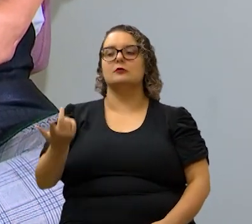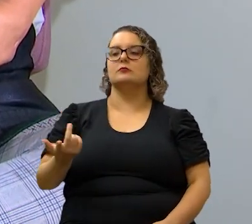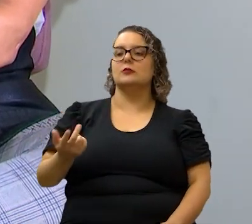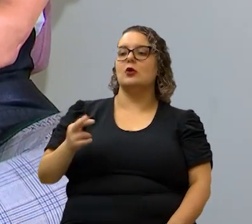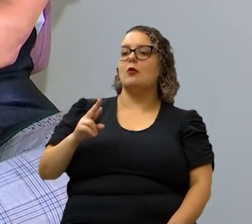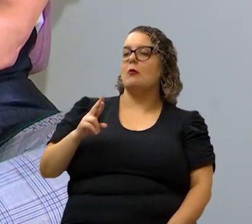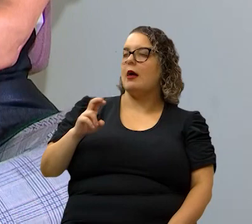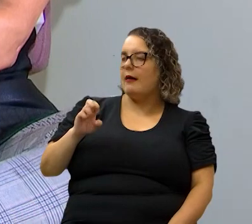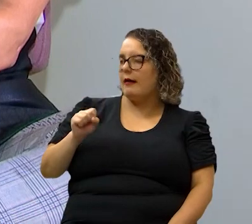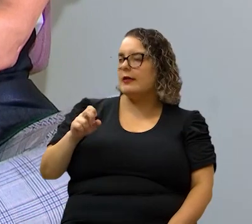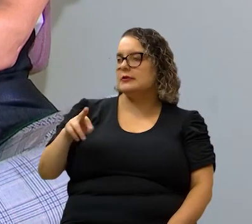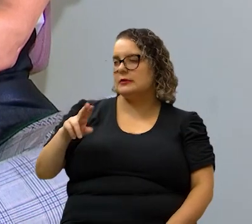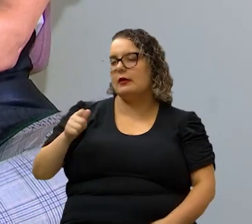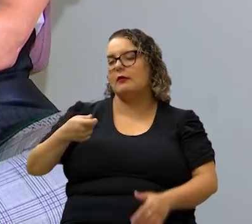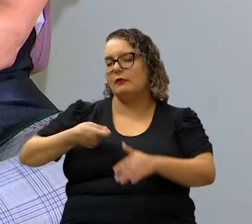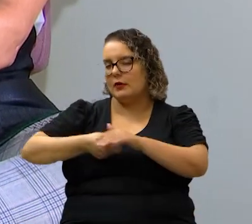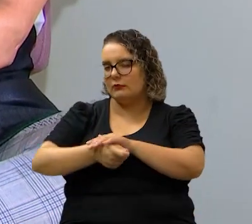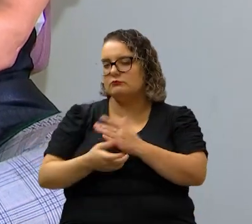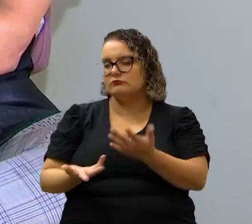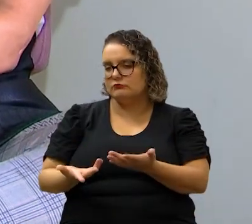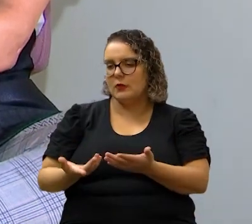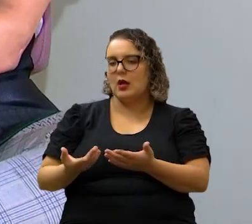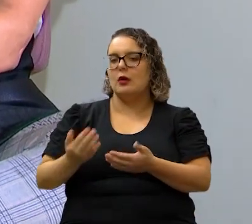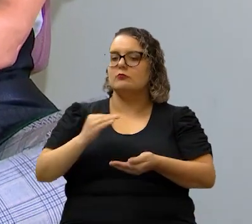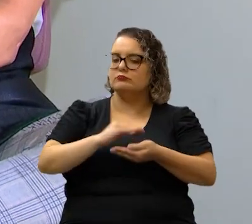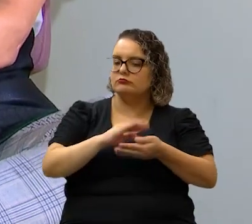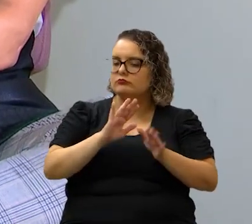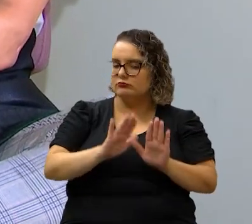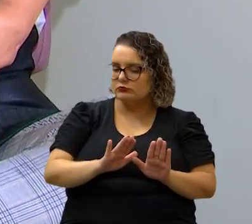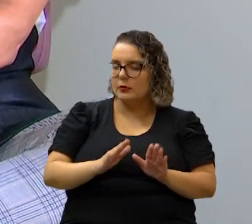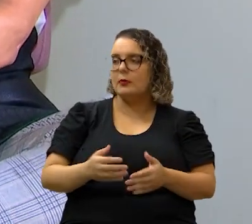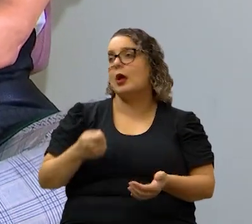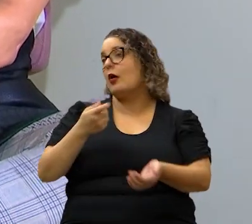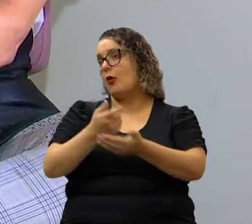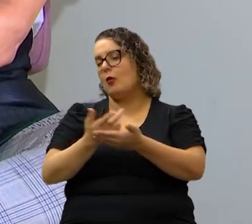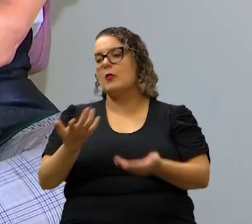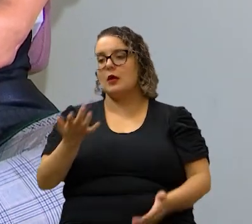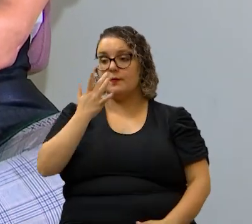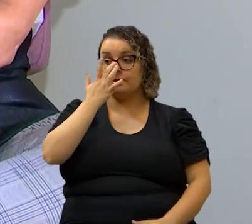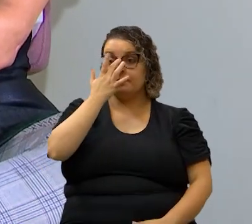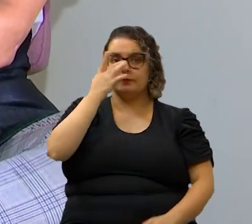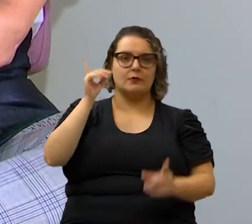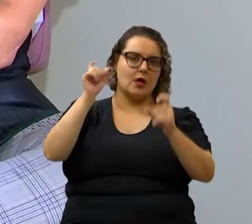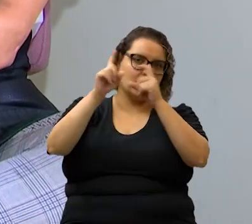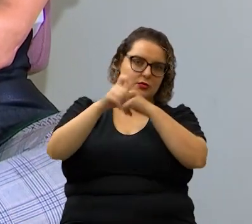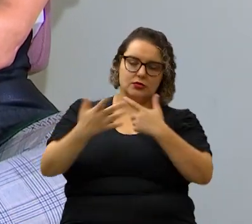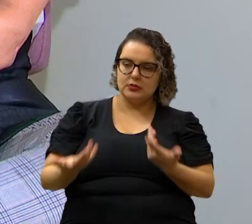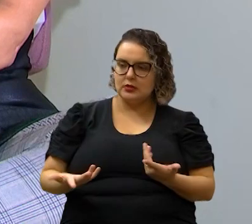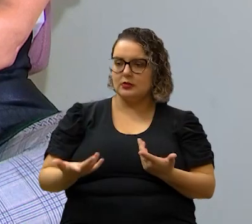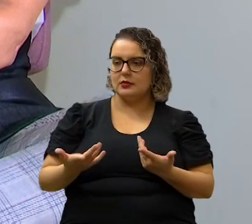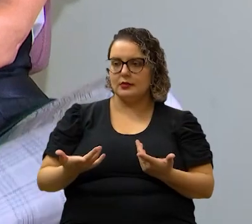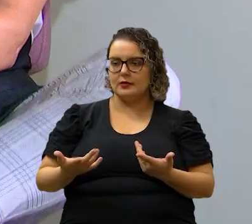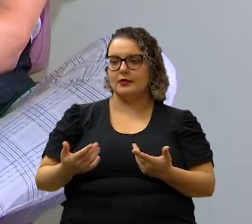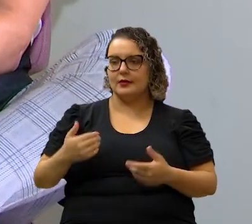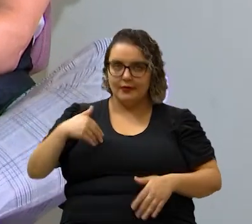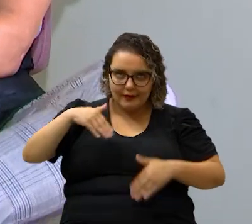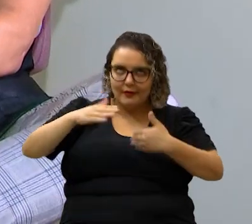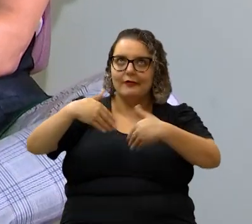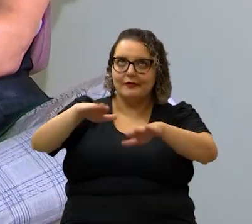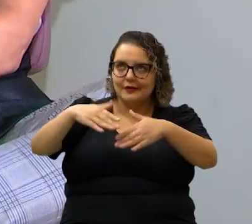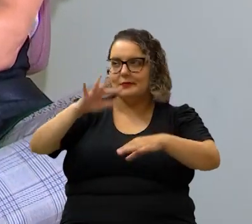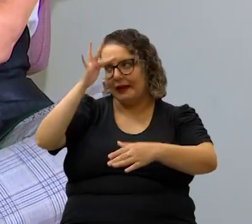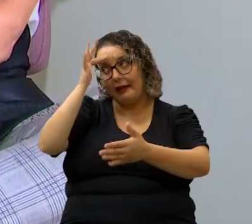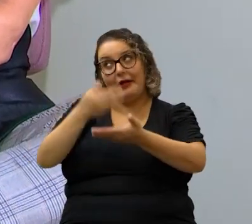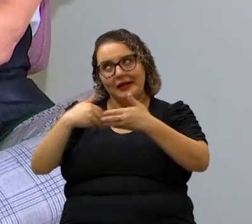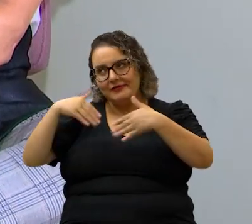uma reserva para, claro, né, conseguir comprar o negócio, enfim. Mas os desafios, eu meio que fui pela fé mesmo,